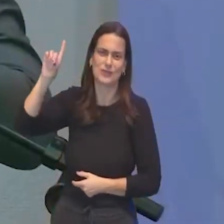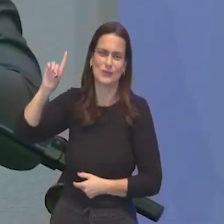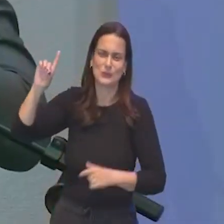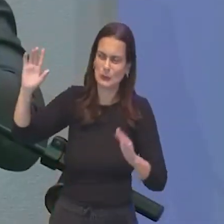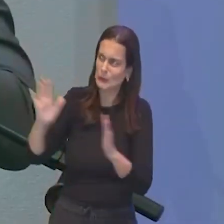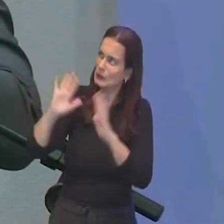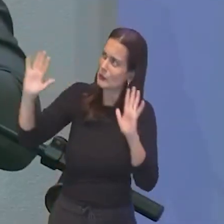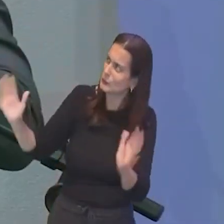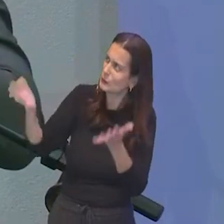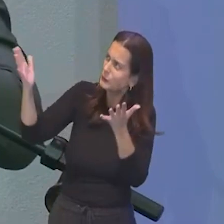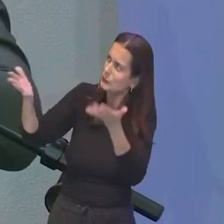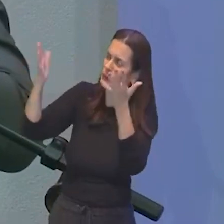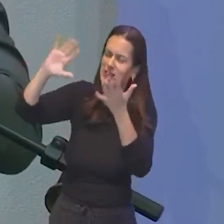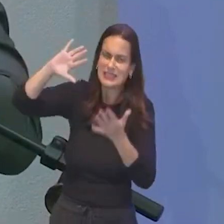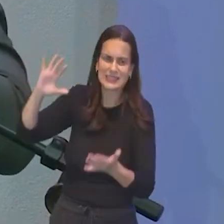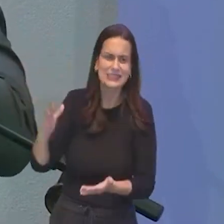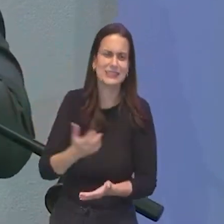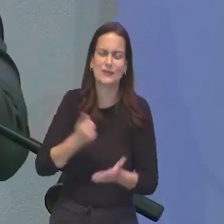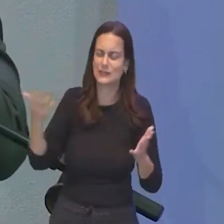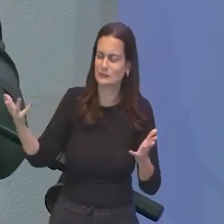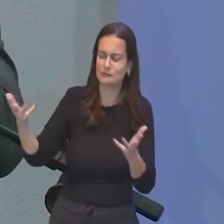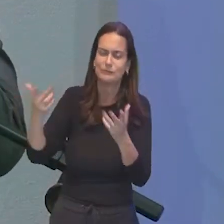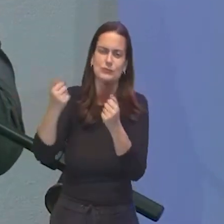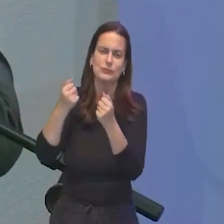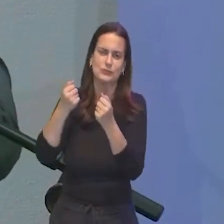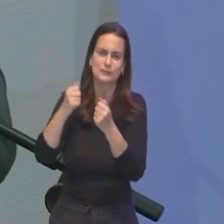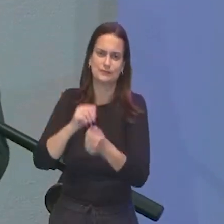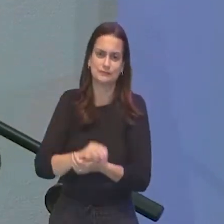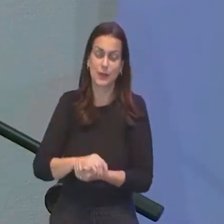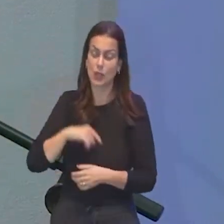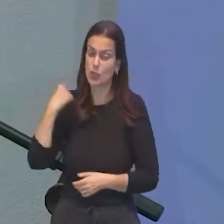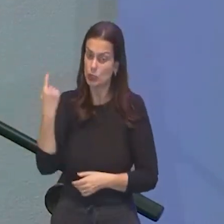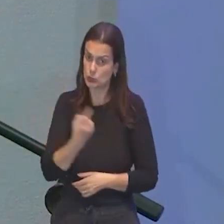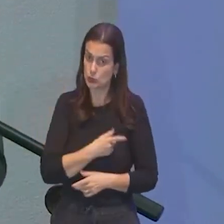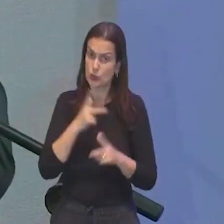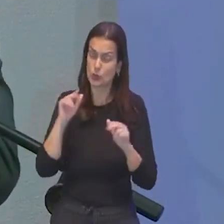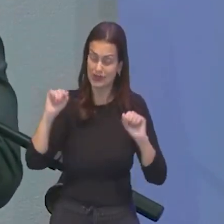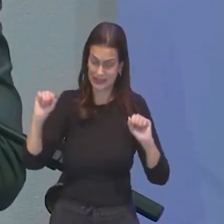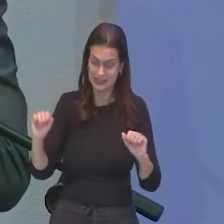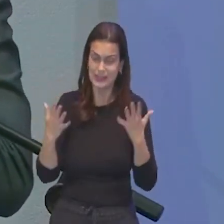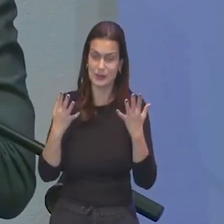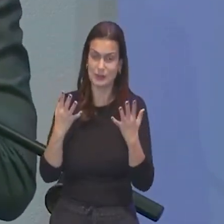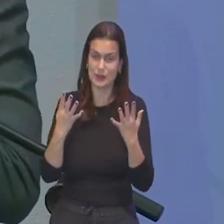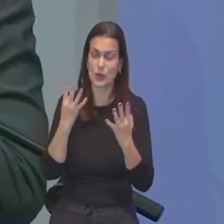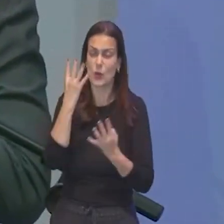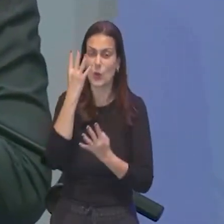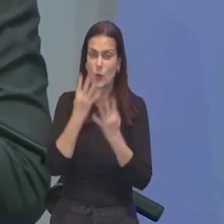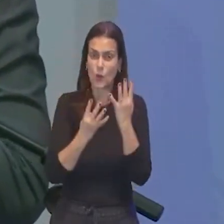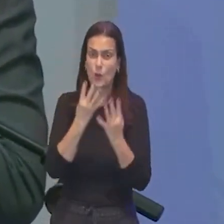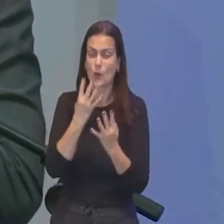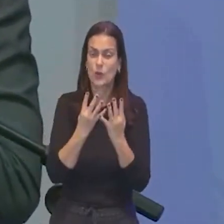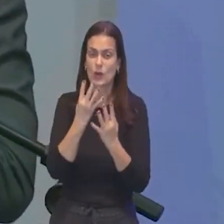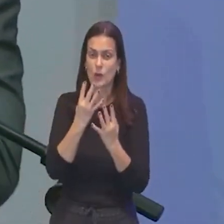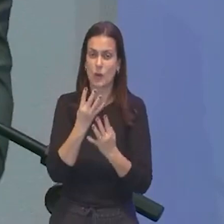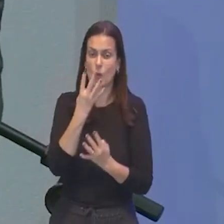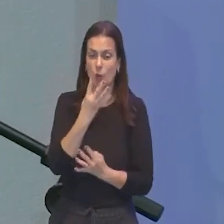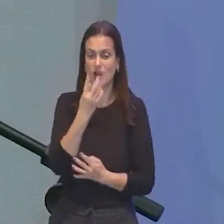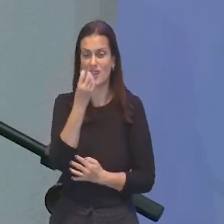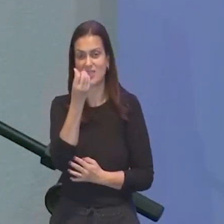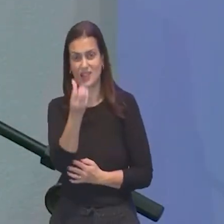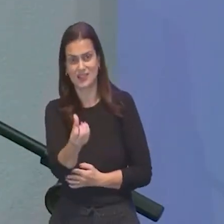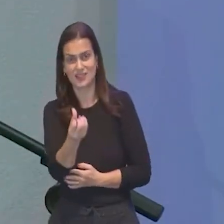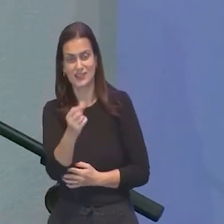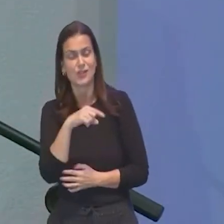alturas, salvação nas maiores alturas. Nós estamos a comemorar 46 anos. Nós